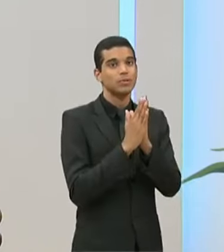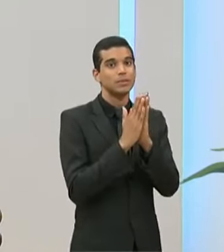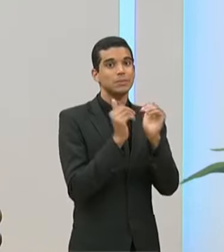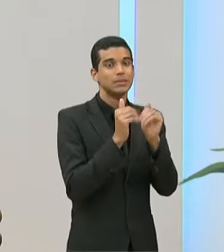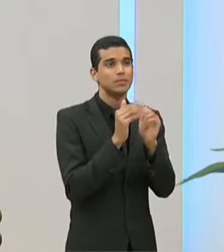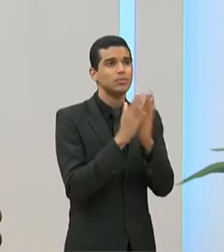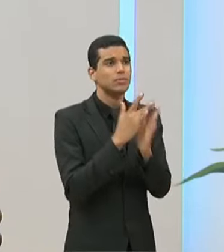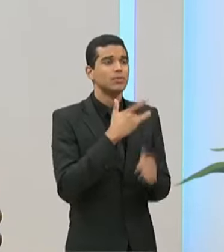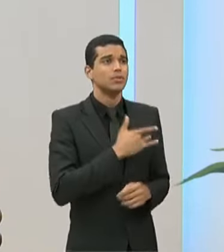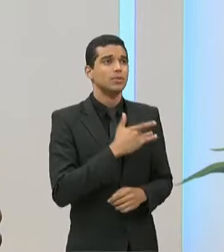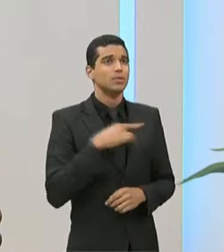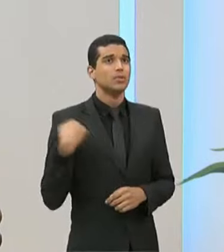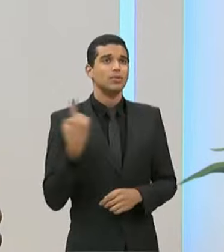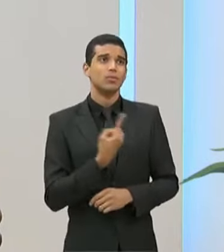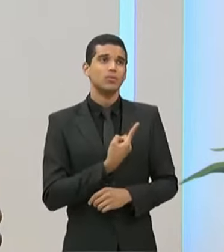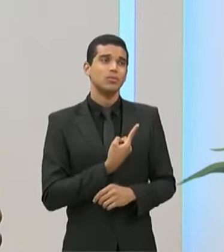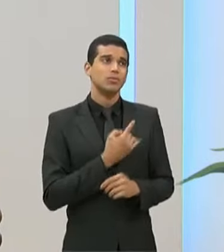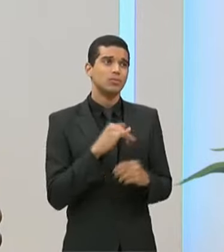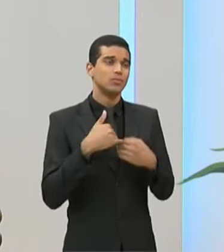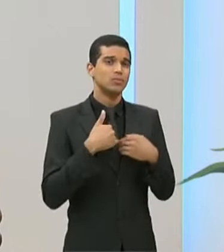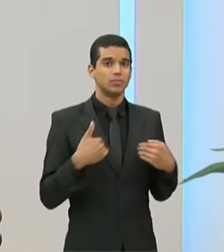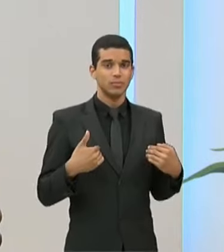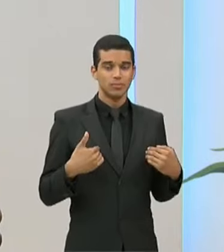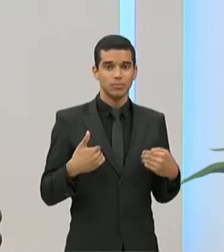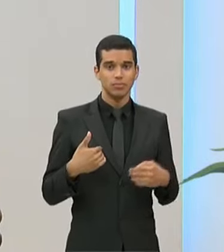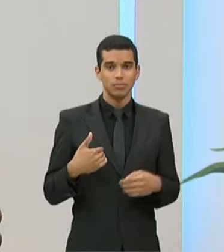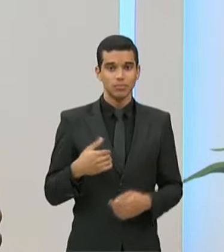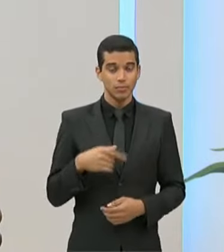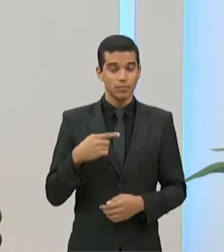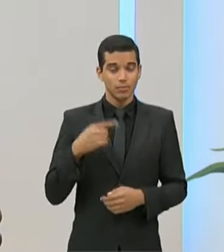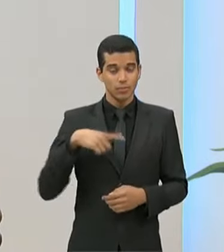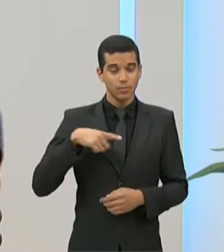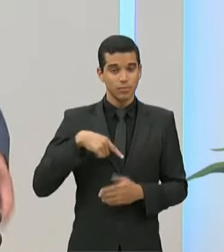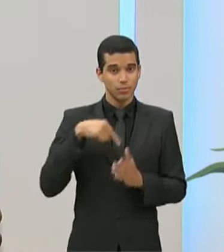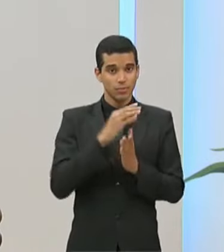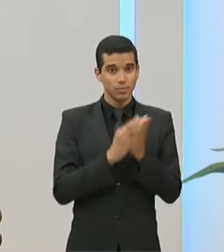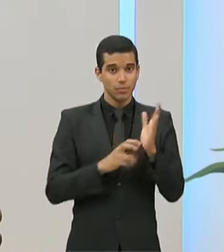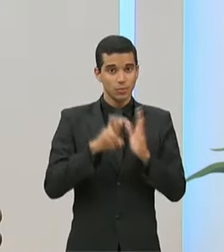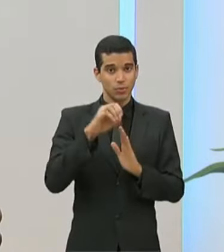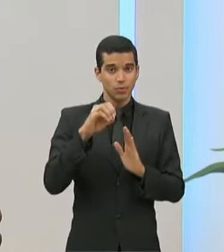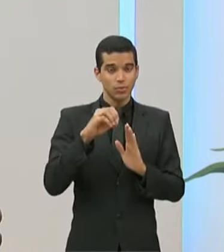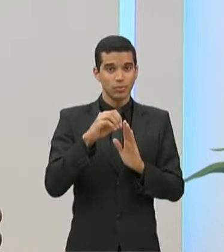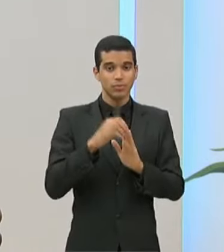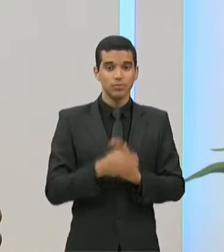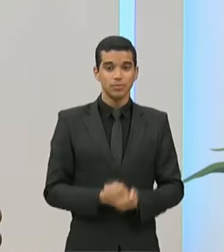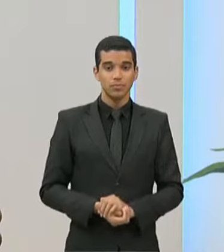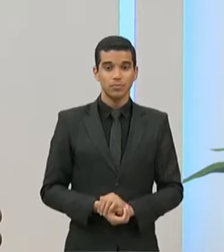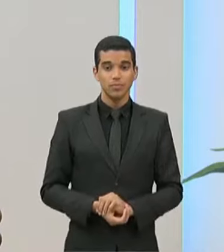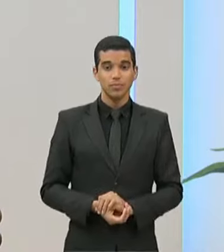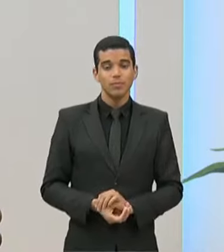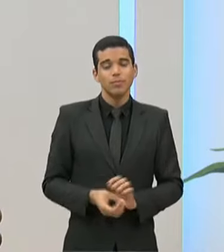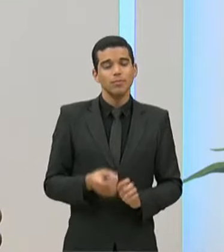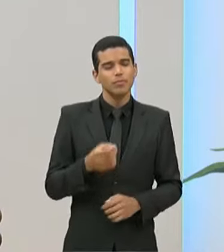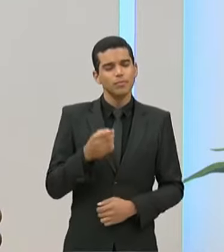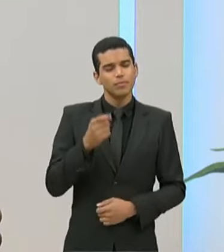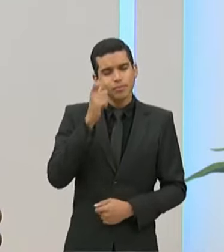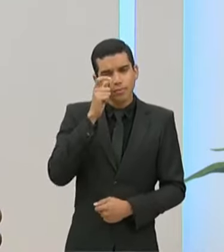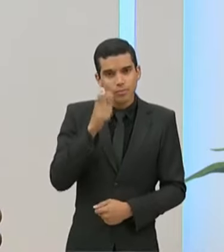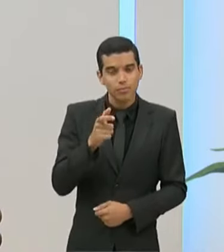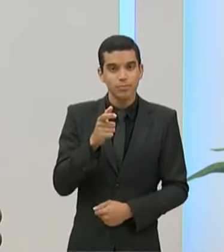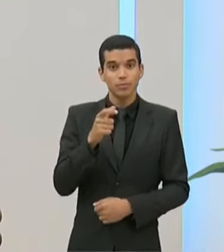no capítulo 50, do versículo 15 ao 21. E é interessante porque José diz uma frase